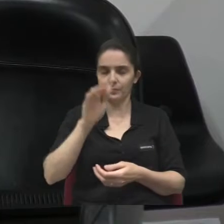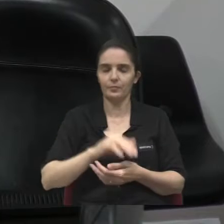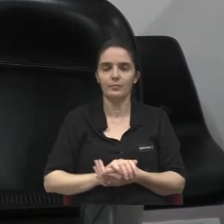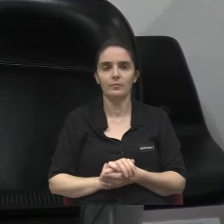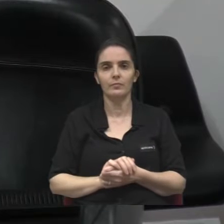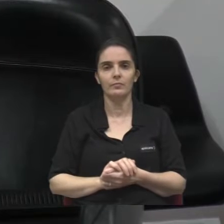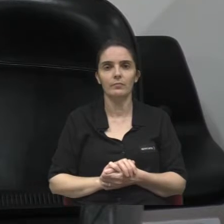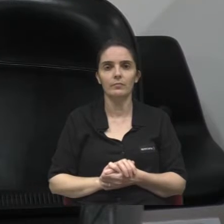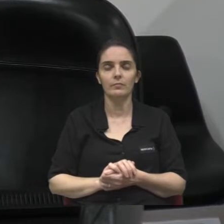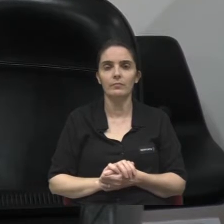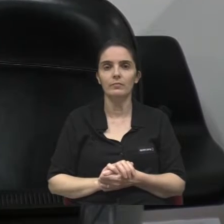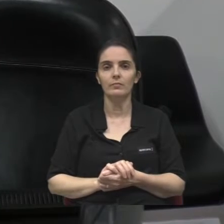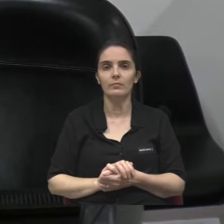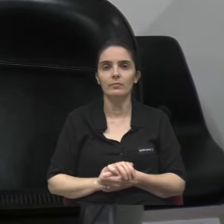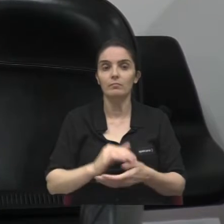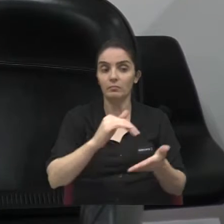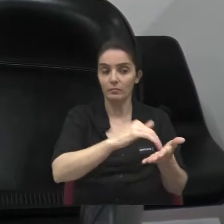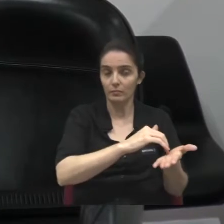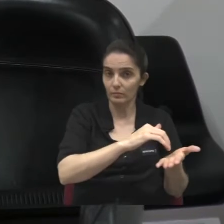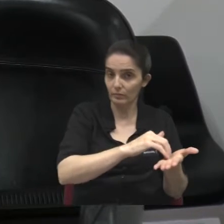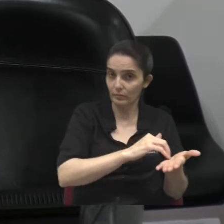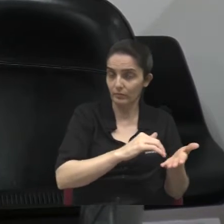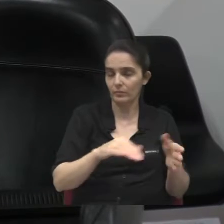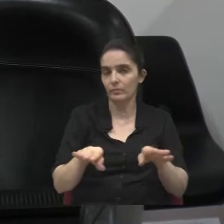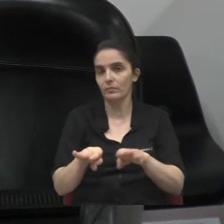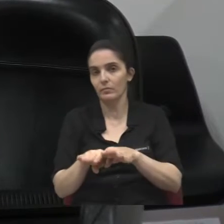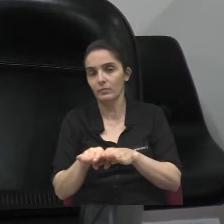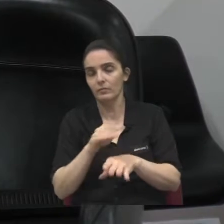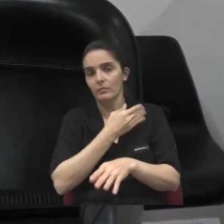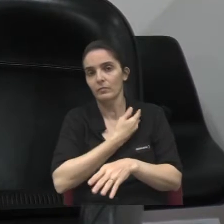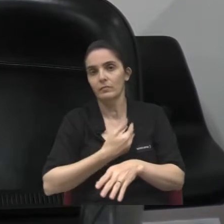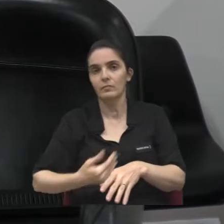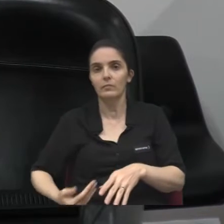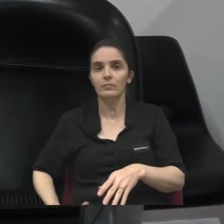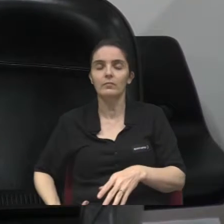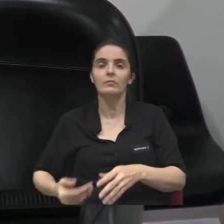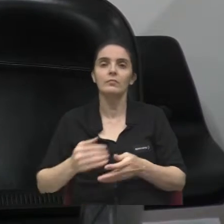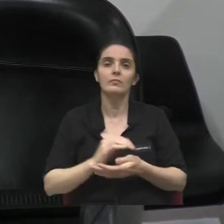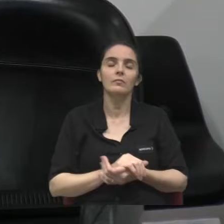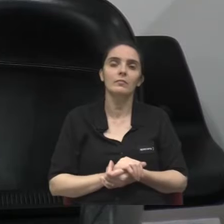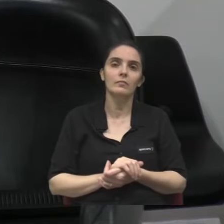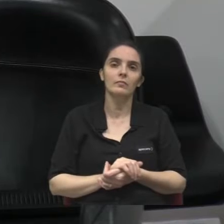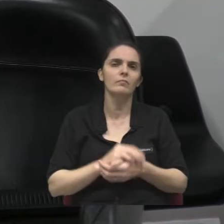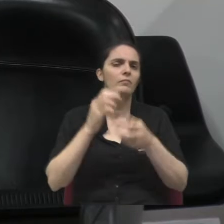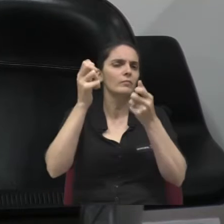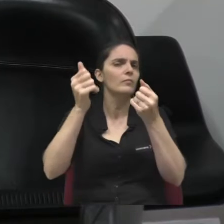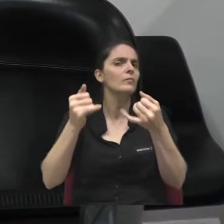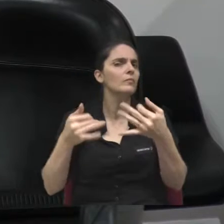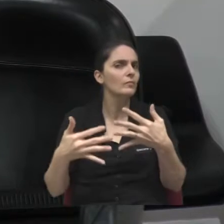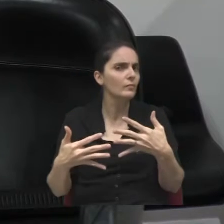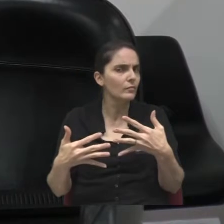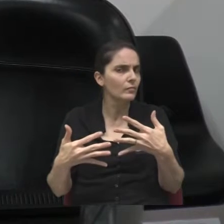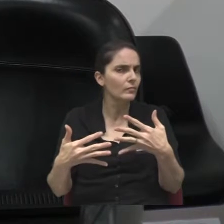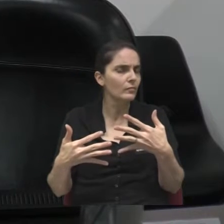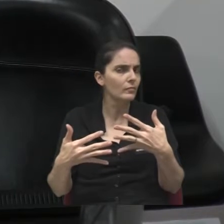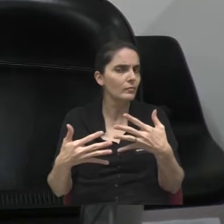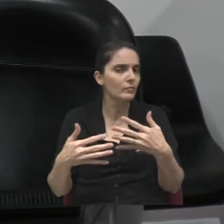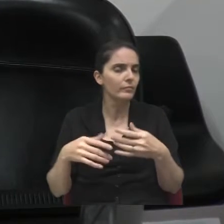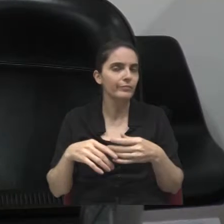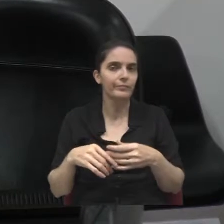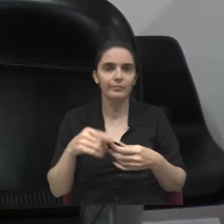para a secretaria quanto para o governo, quais as implicações financeiras